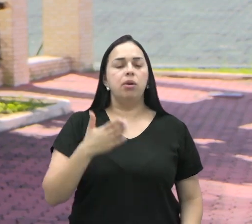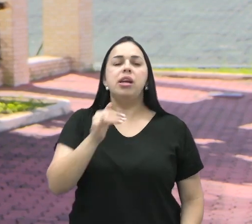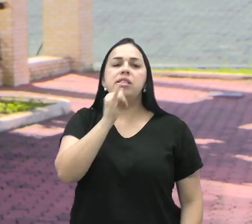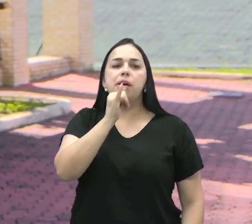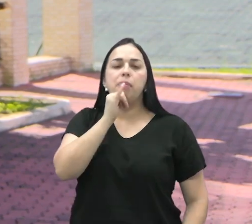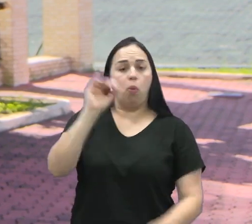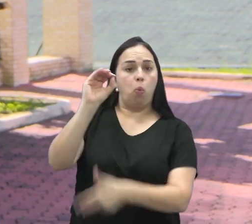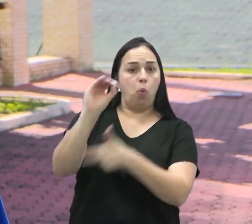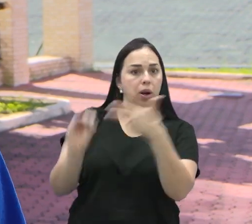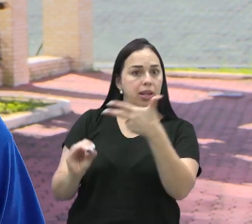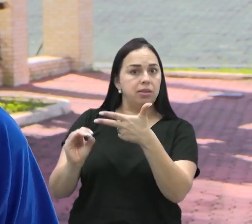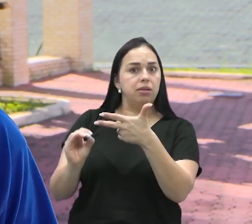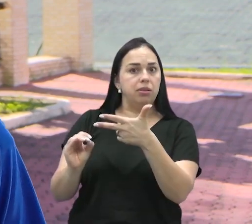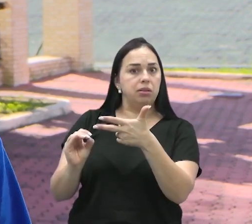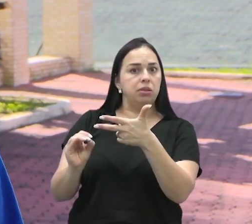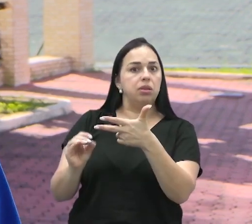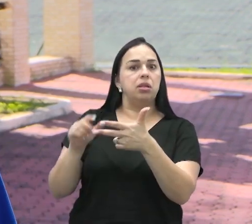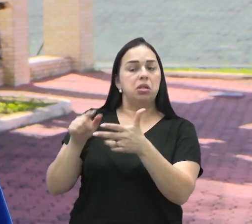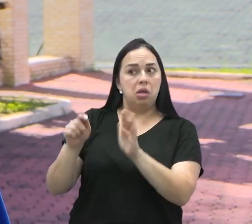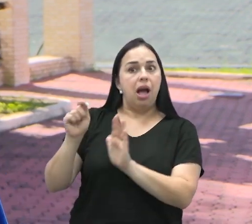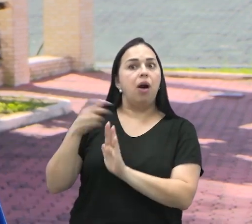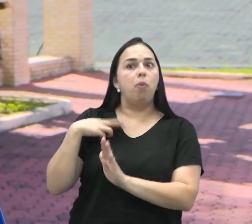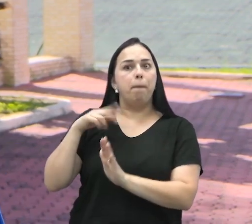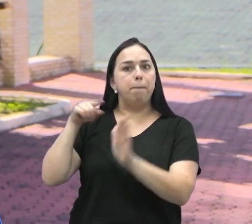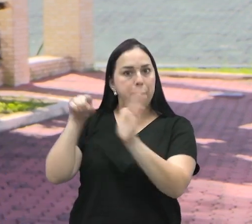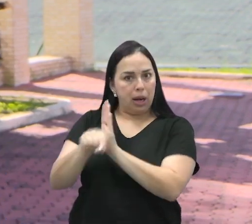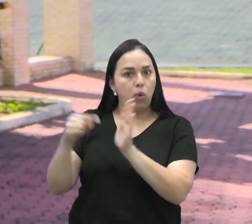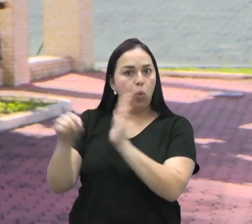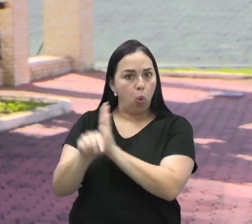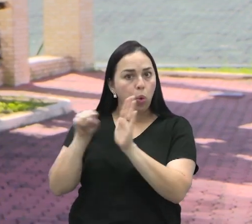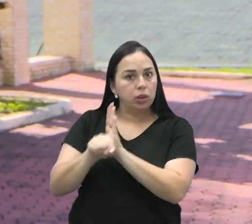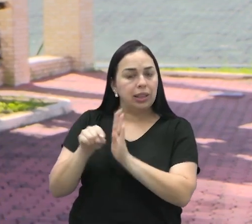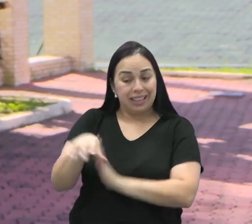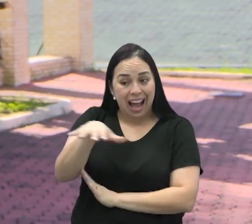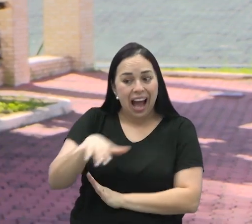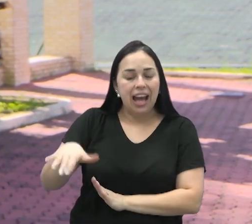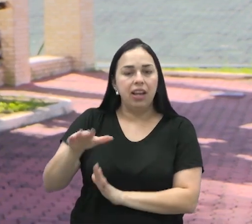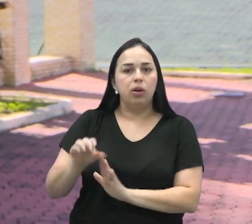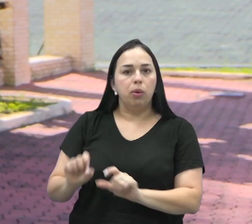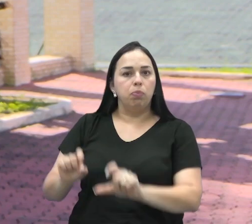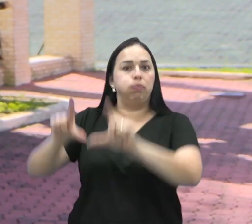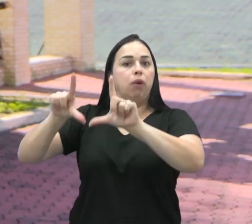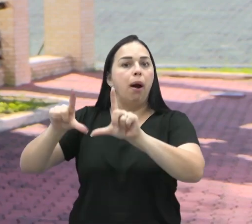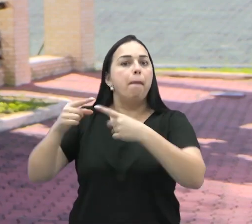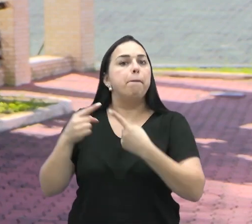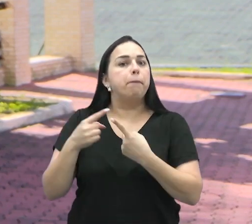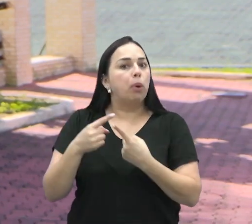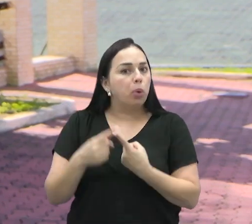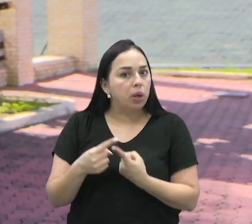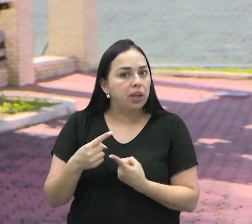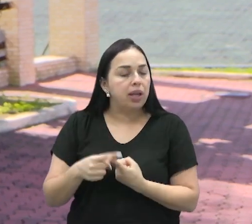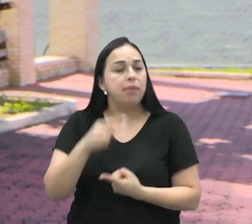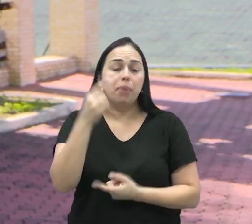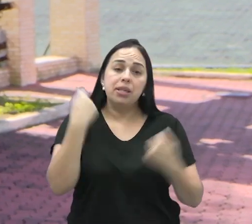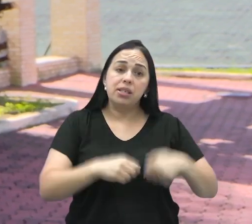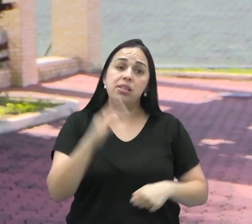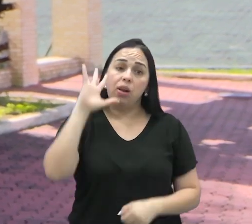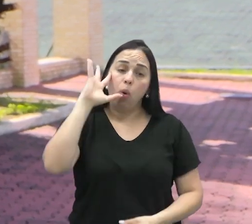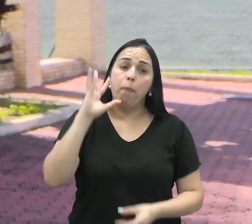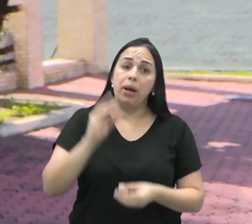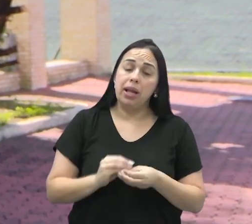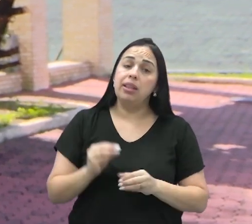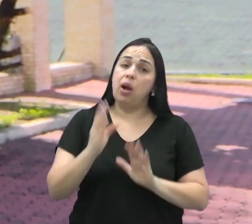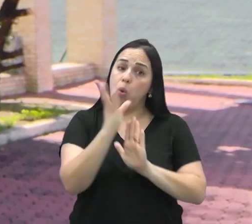alguns vestibulares, como o Enem, eles até aumentaram o número de questões no primeiro dia relacionado à humanidade, justamente porque isso se torna um diferencial você saber